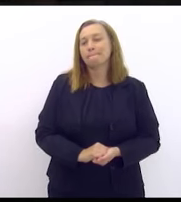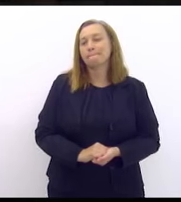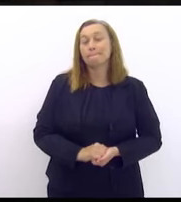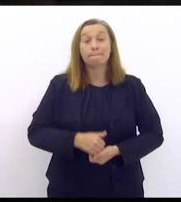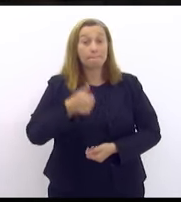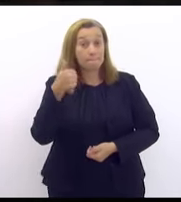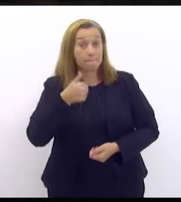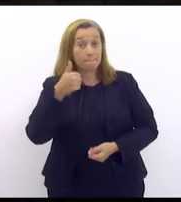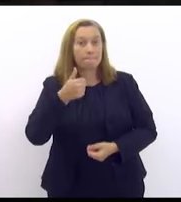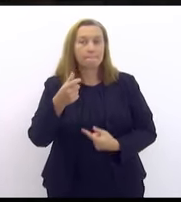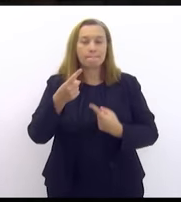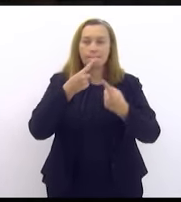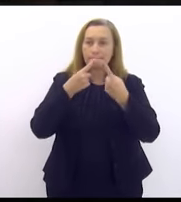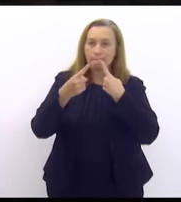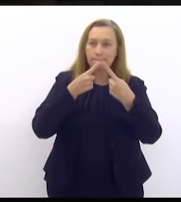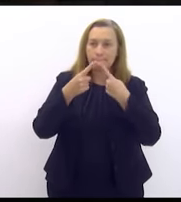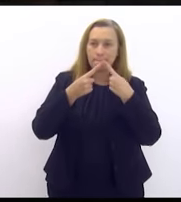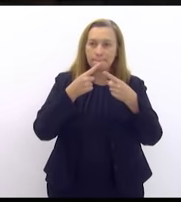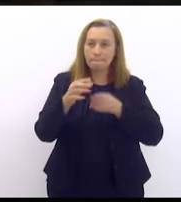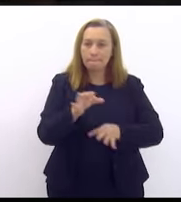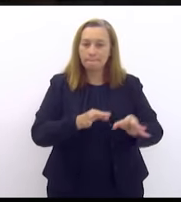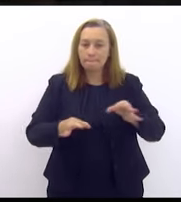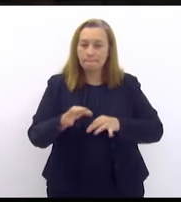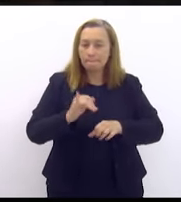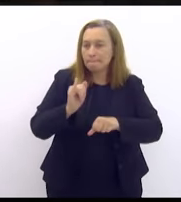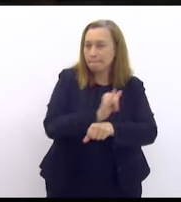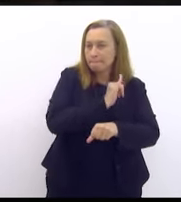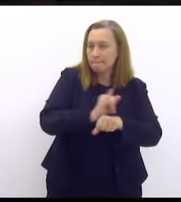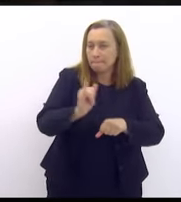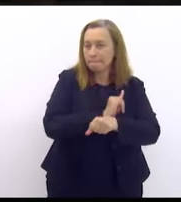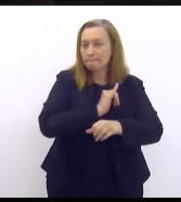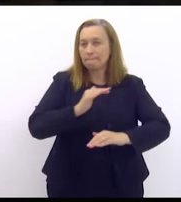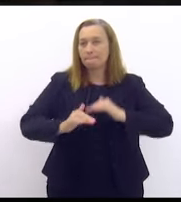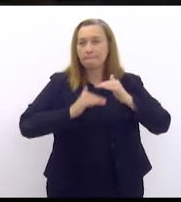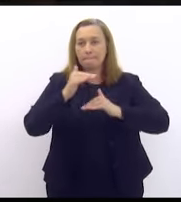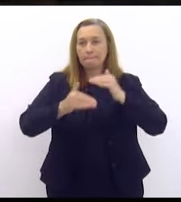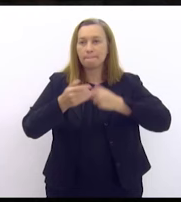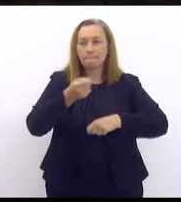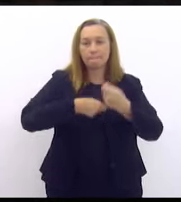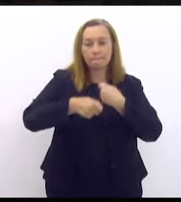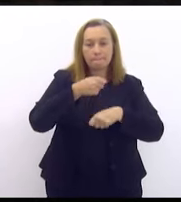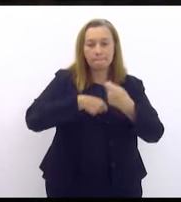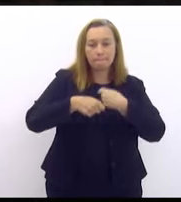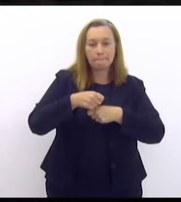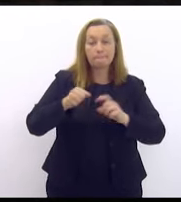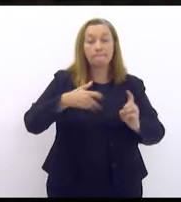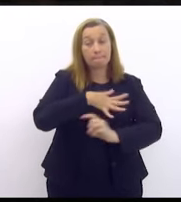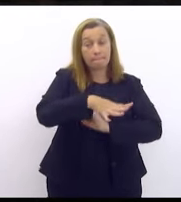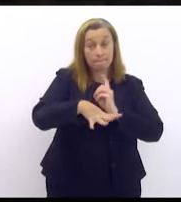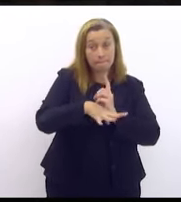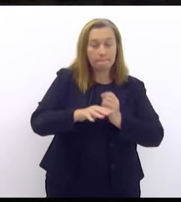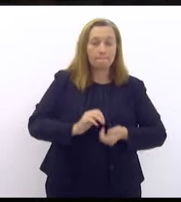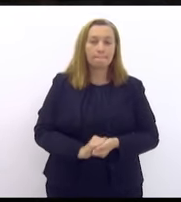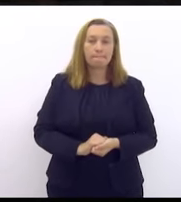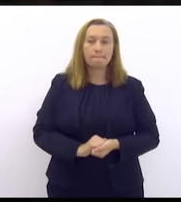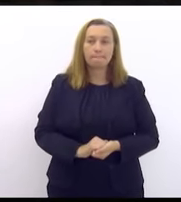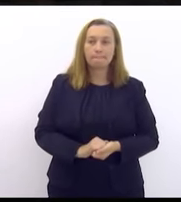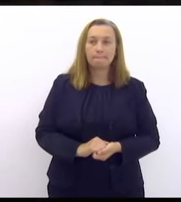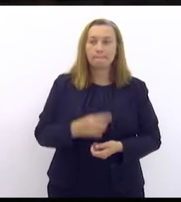primeiro a gente discute o Plano Estratégico de Desenvolvimento Econômico e Social, que vale